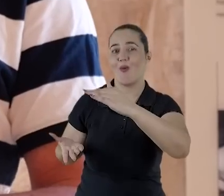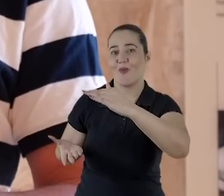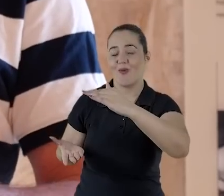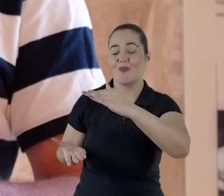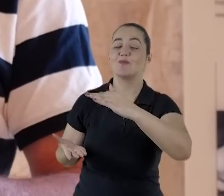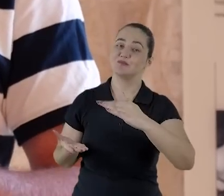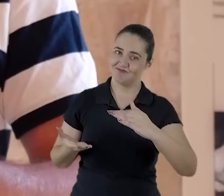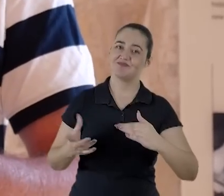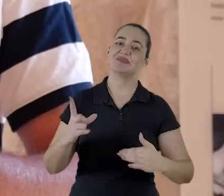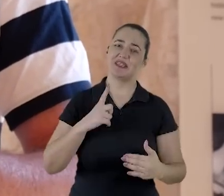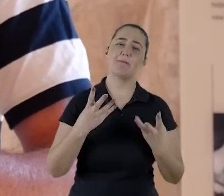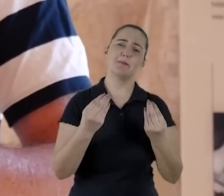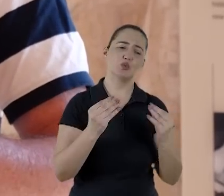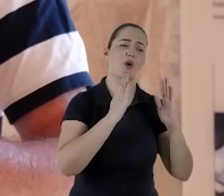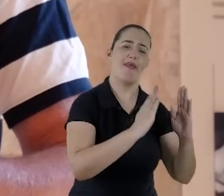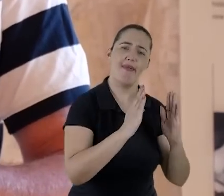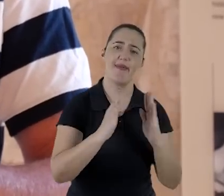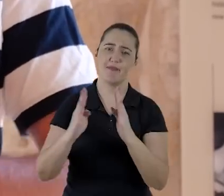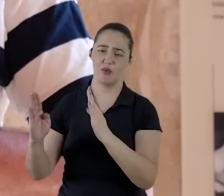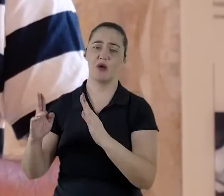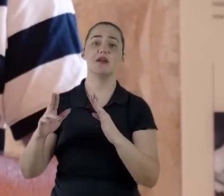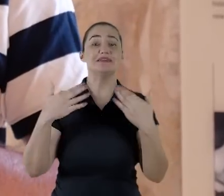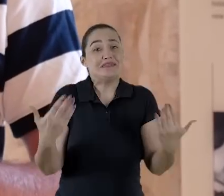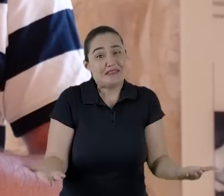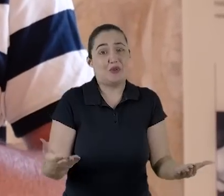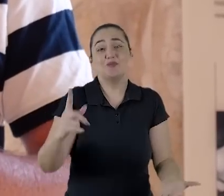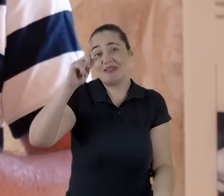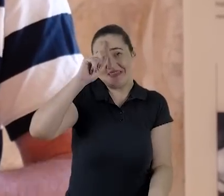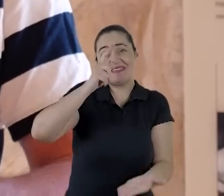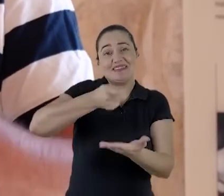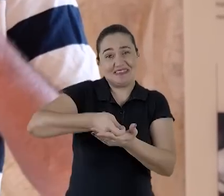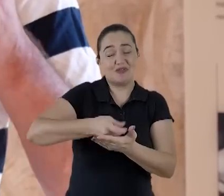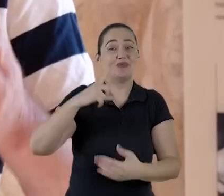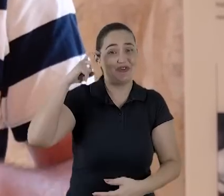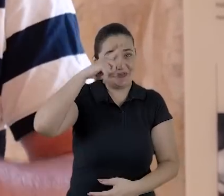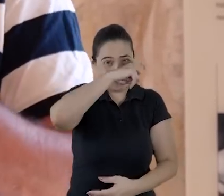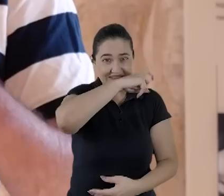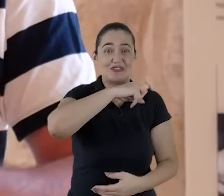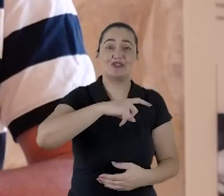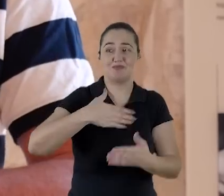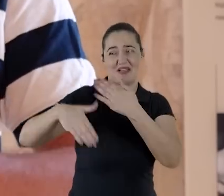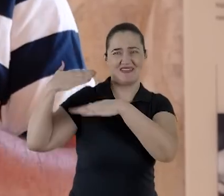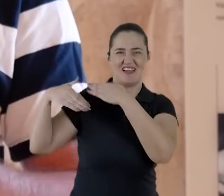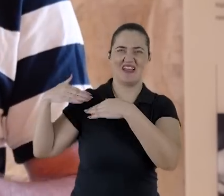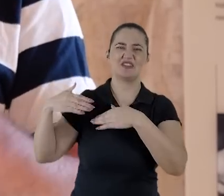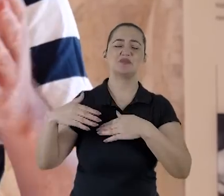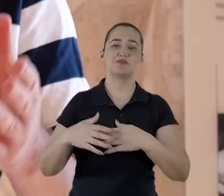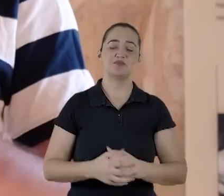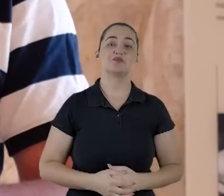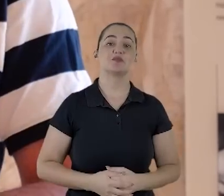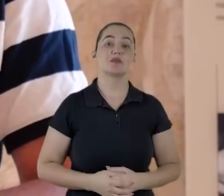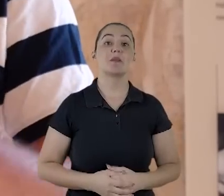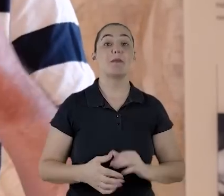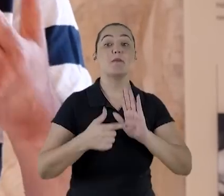sobre isso. Agora, tem várias épocas aqui, então é uma decisão das autoridades da Antiguidade de Israel,